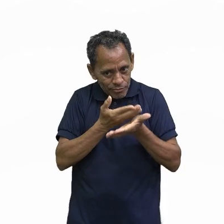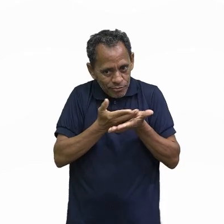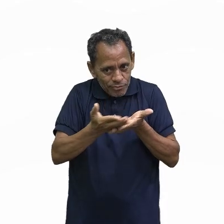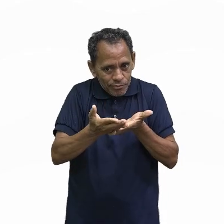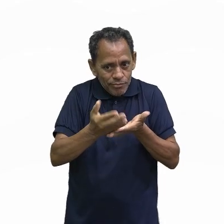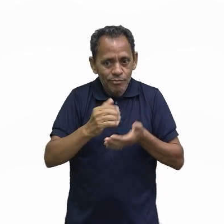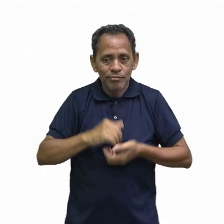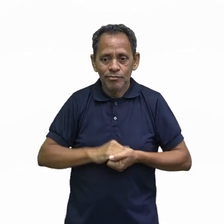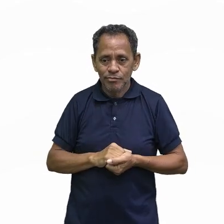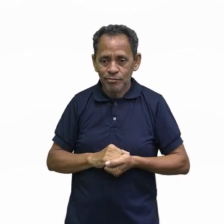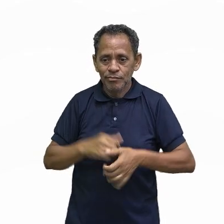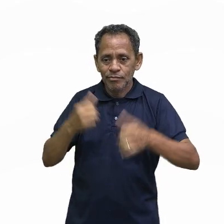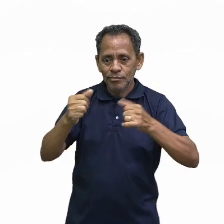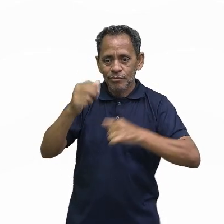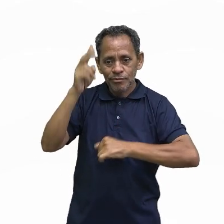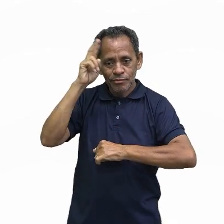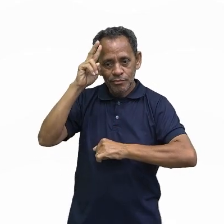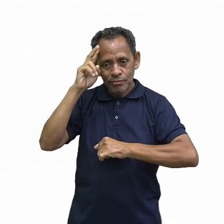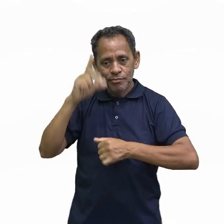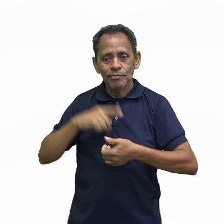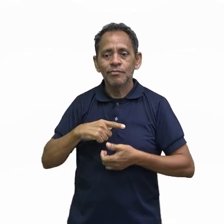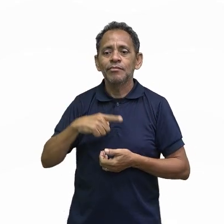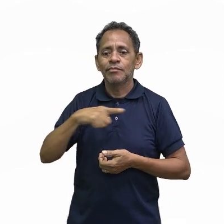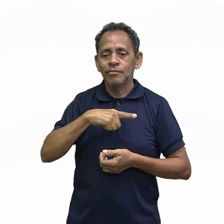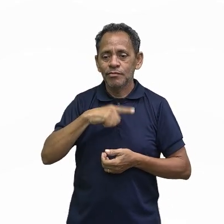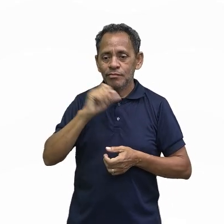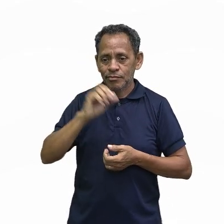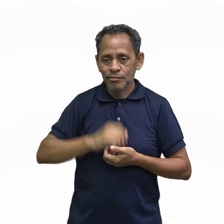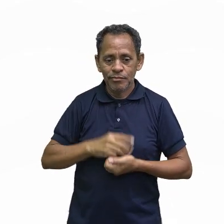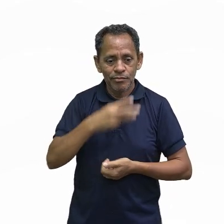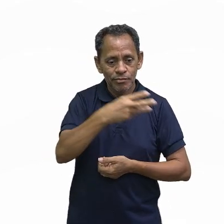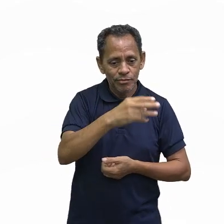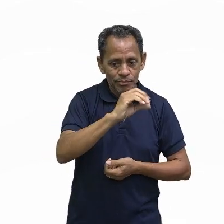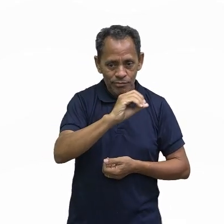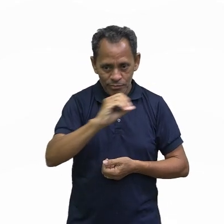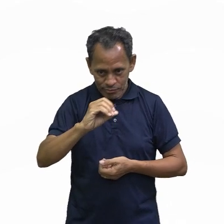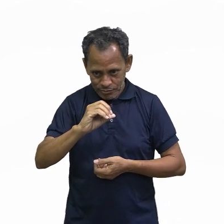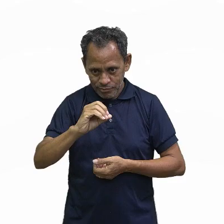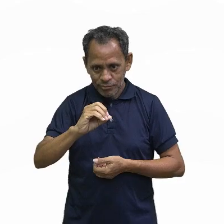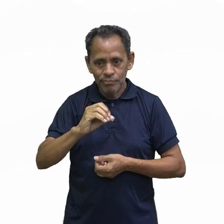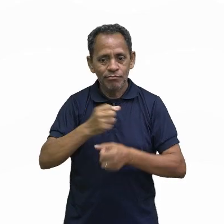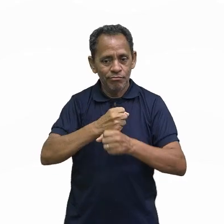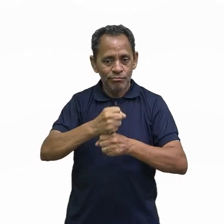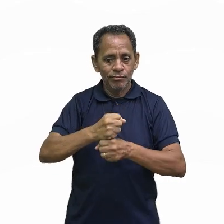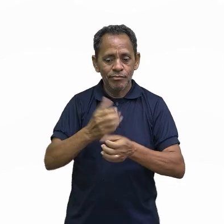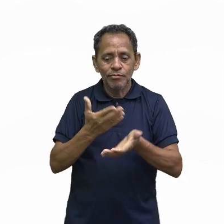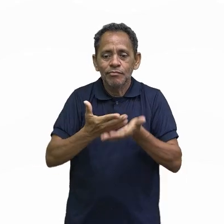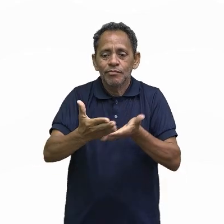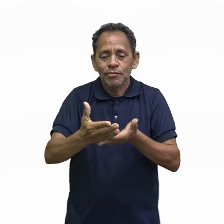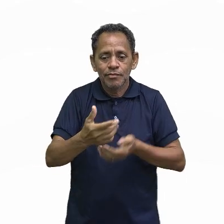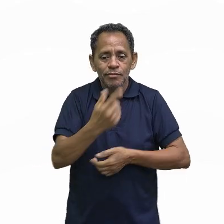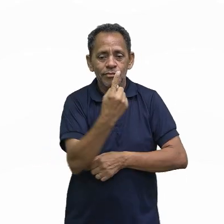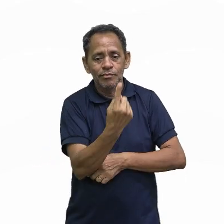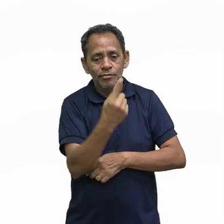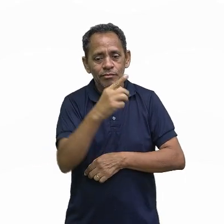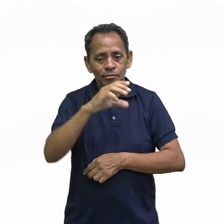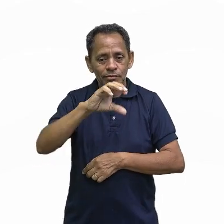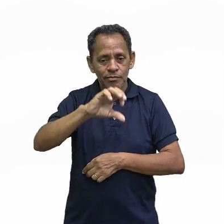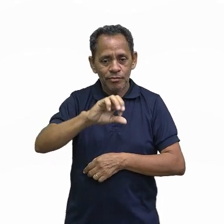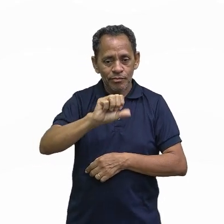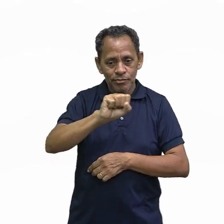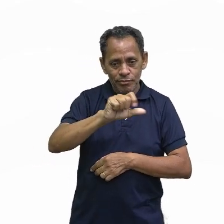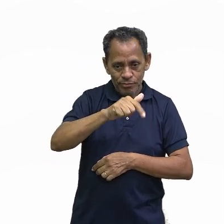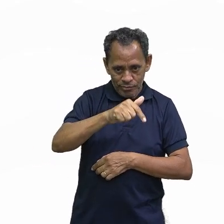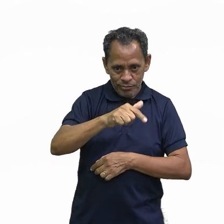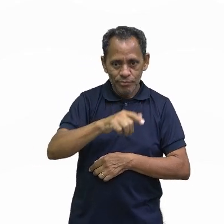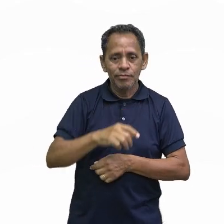preciso aí que a gente tenha esses 300 anos, né, a partir da data da liberação, que foi 1987, para